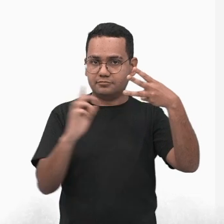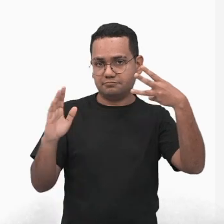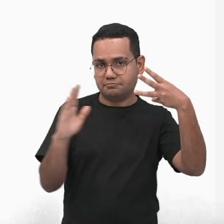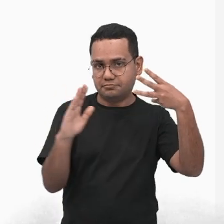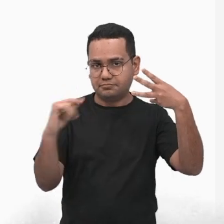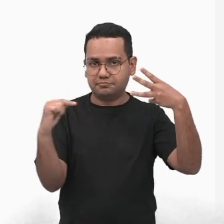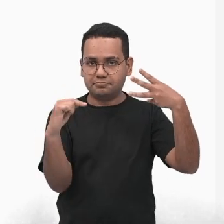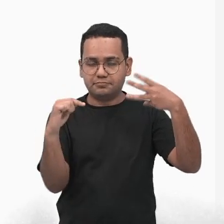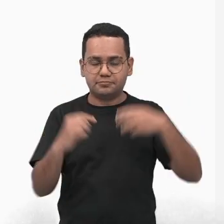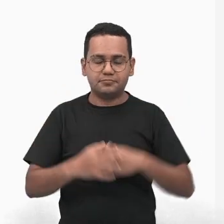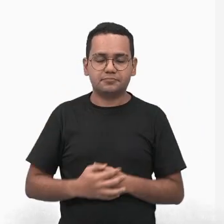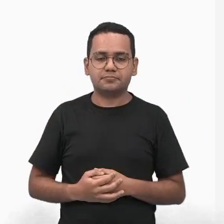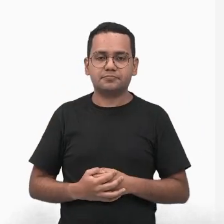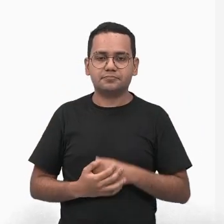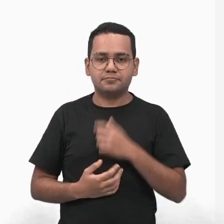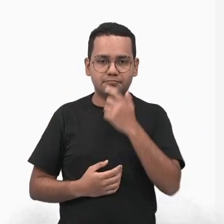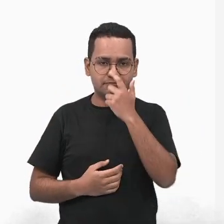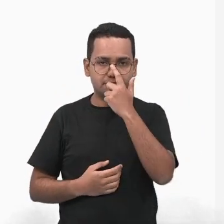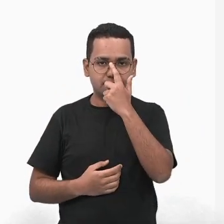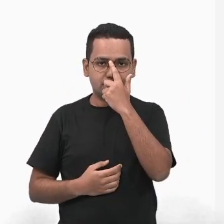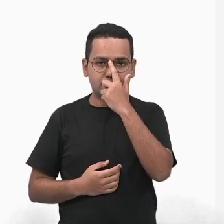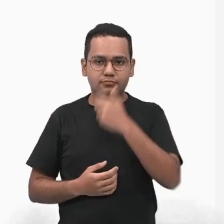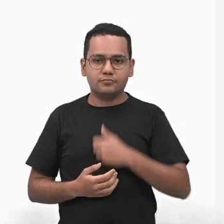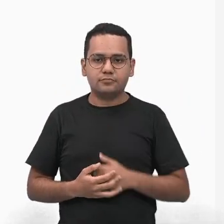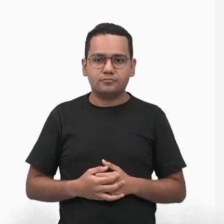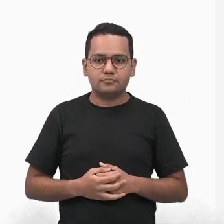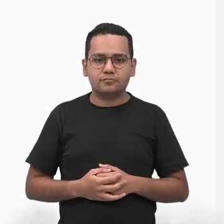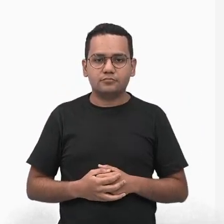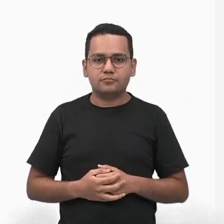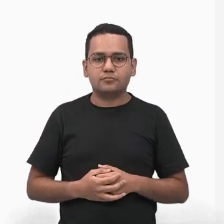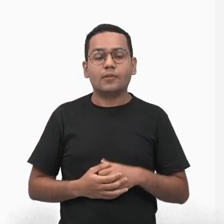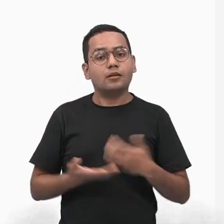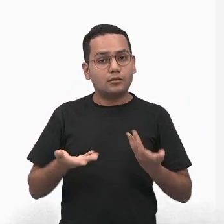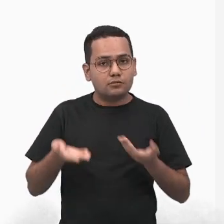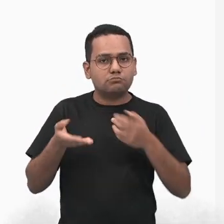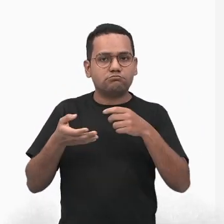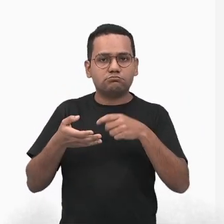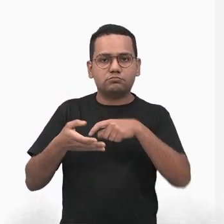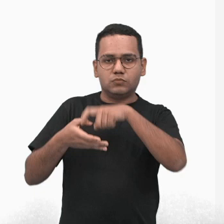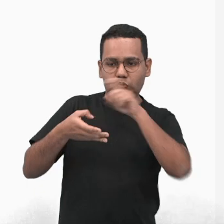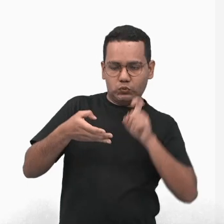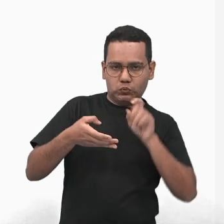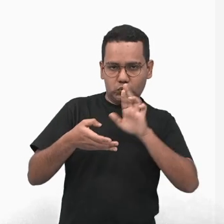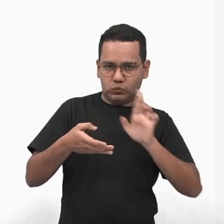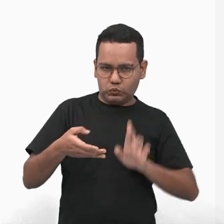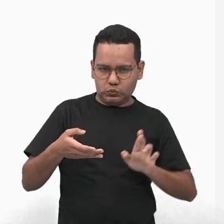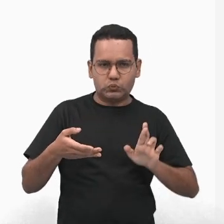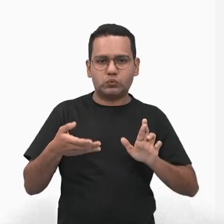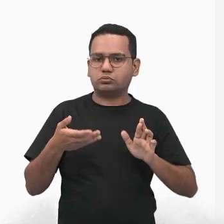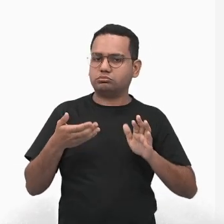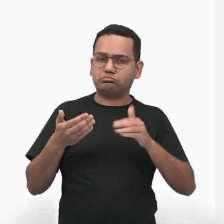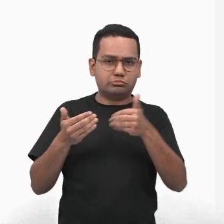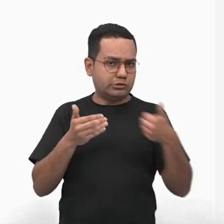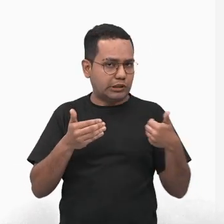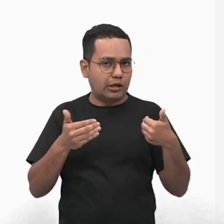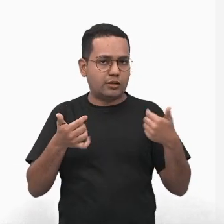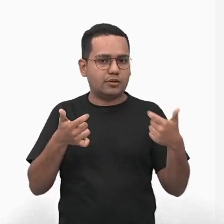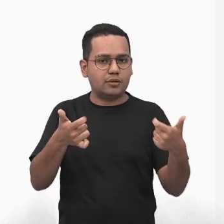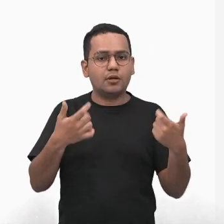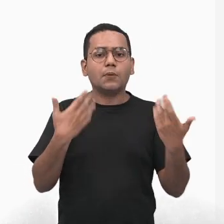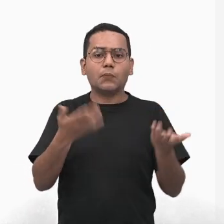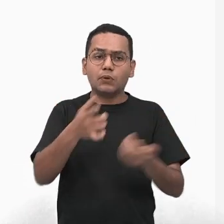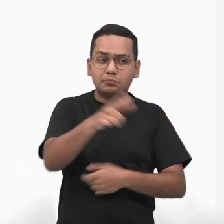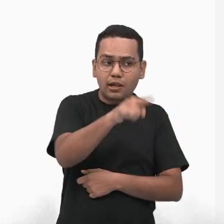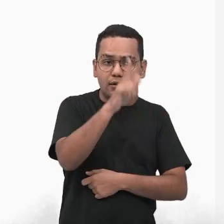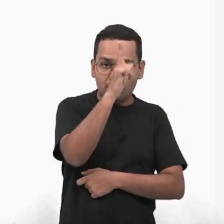uma nova guerra de movimento. Com os russos fora da guerra, os alemães deslocaram